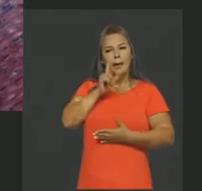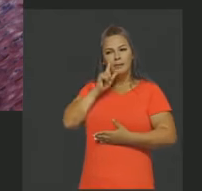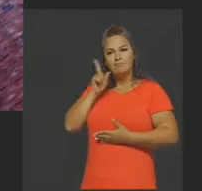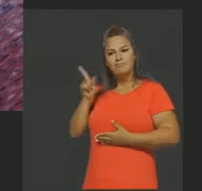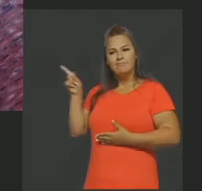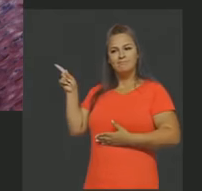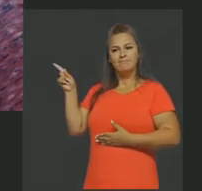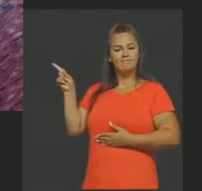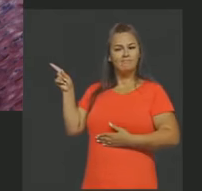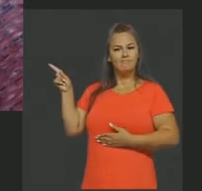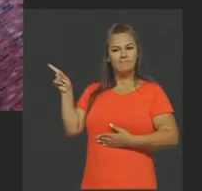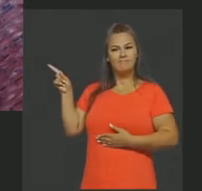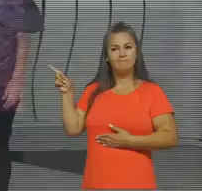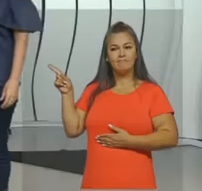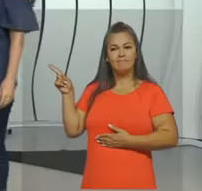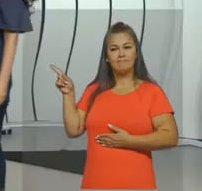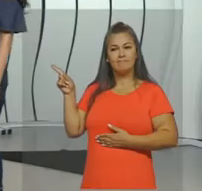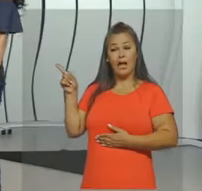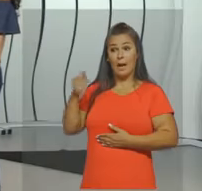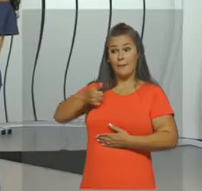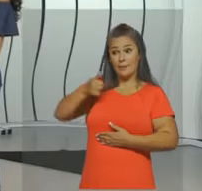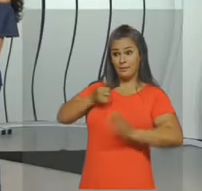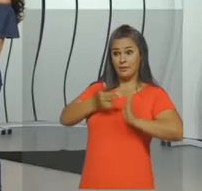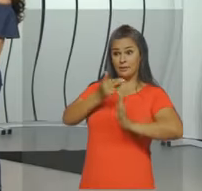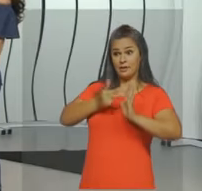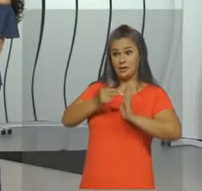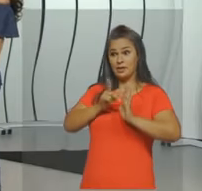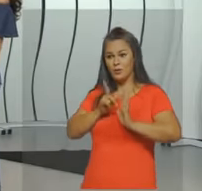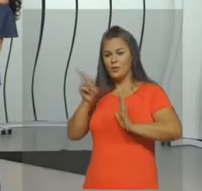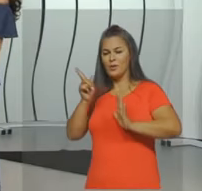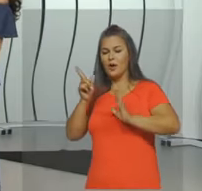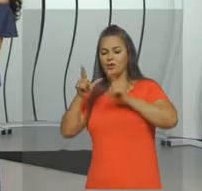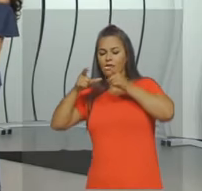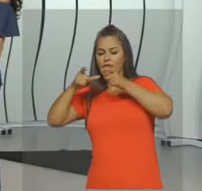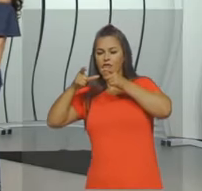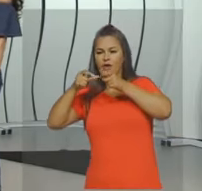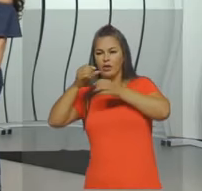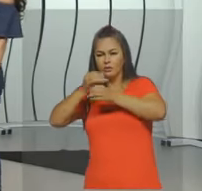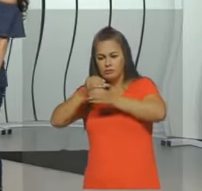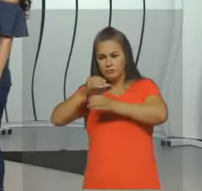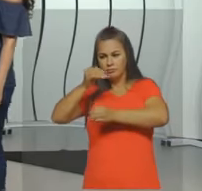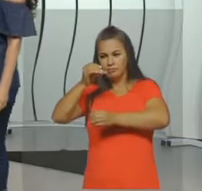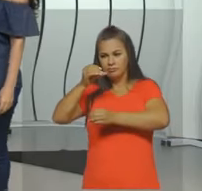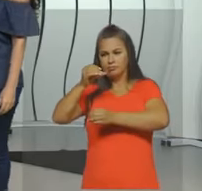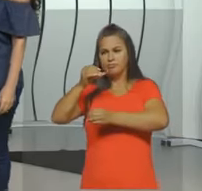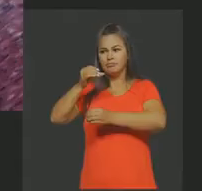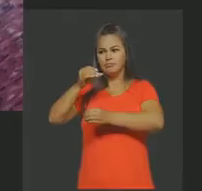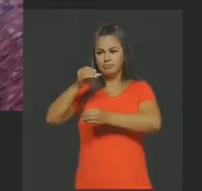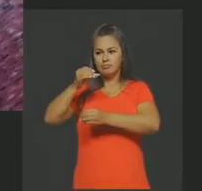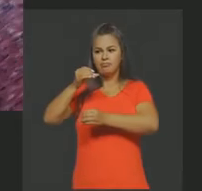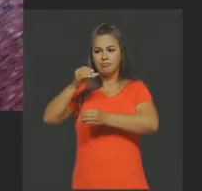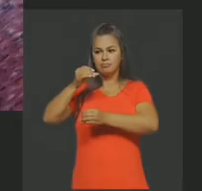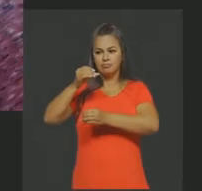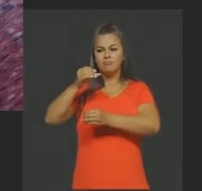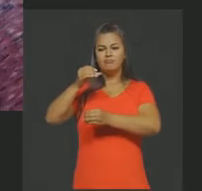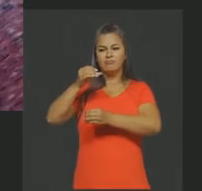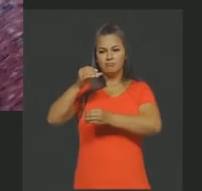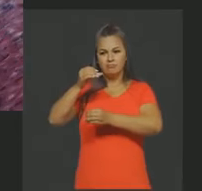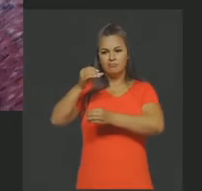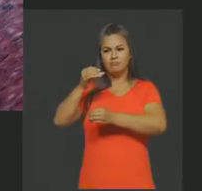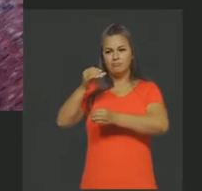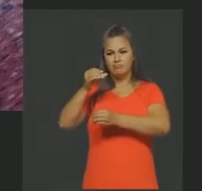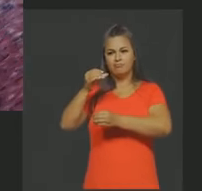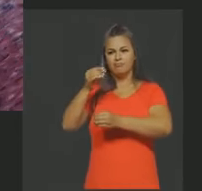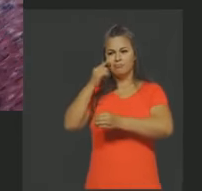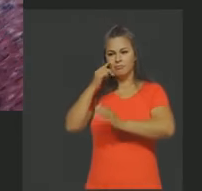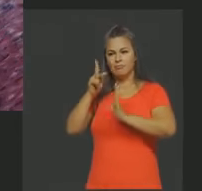células, né, vistas ao microscópio, também aqui alongadas, com o núcleo mais central, tá? Mostrando aí o tecido